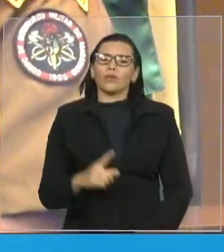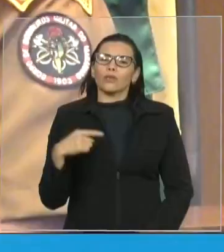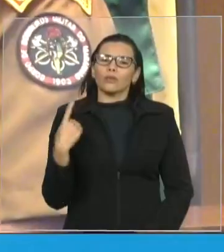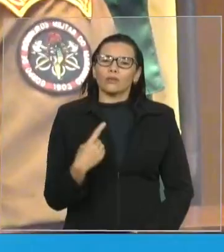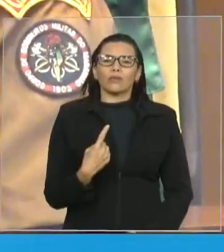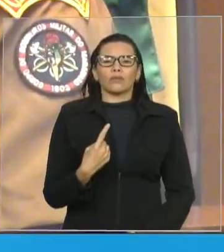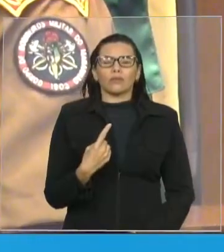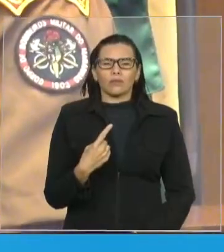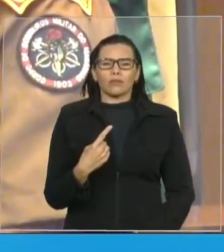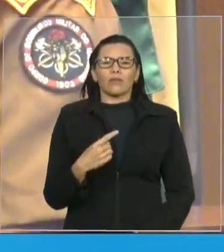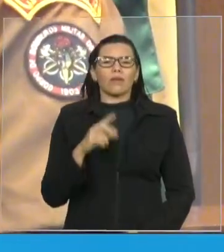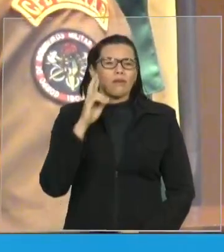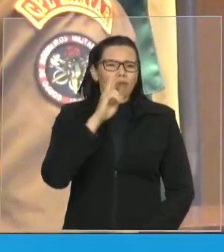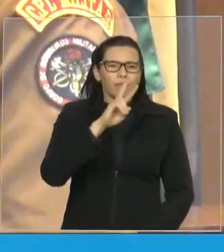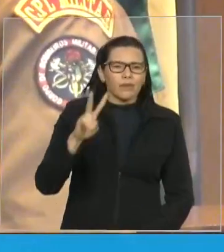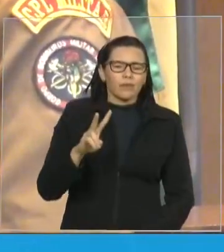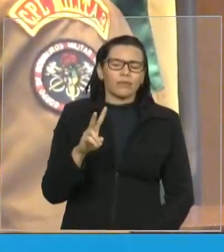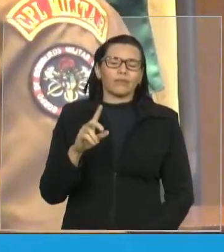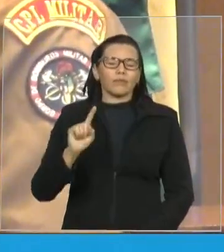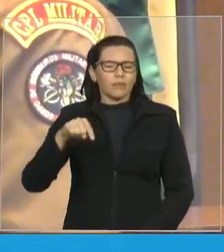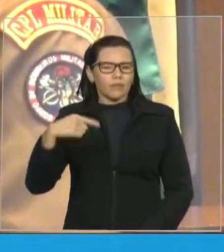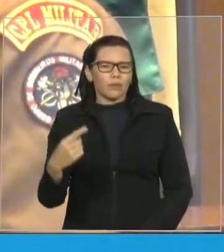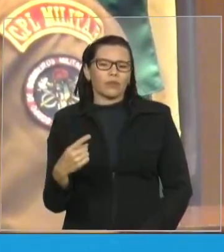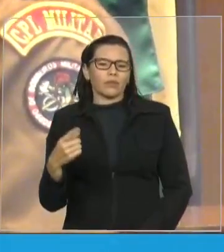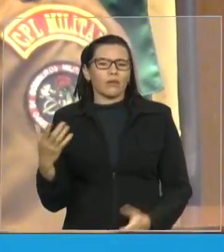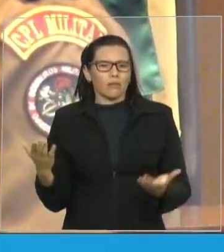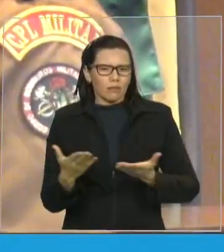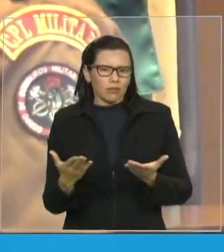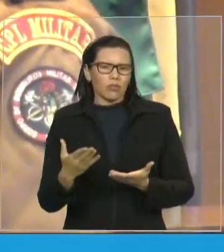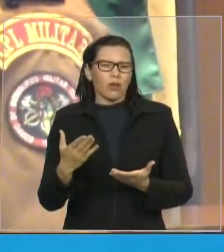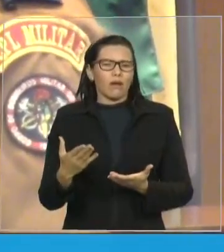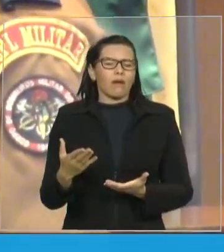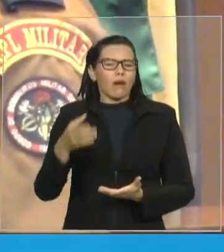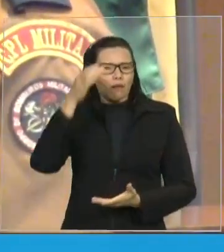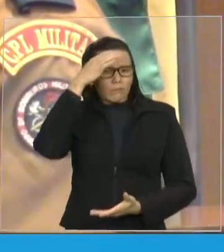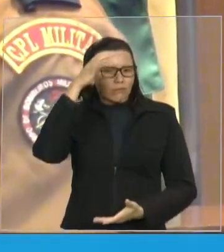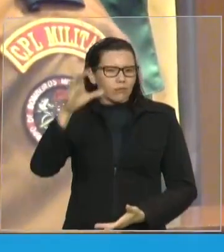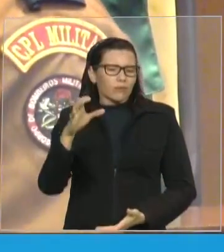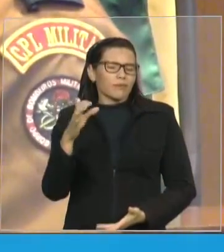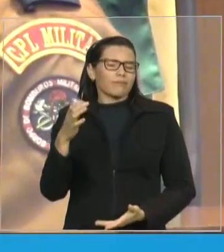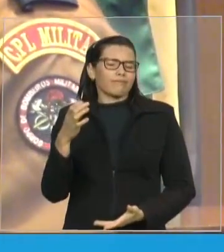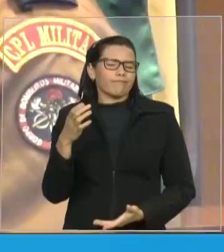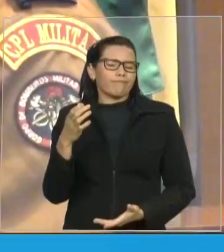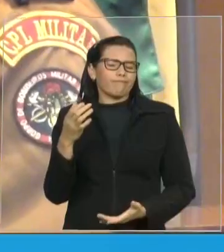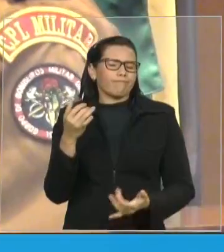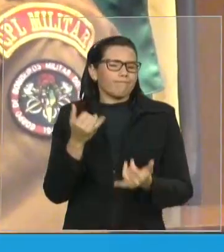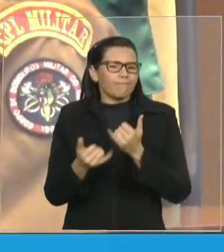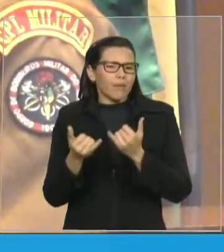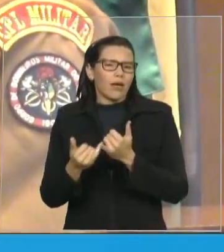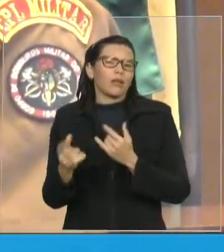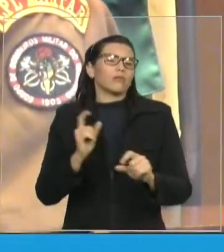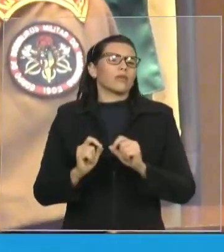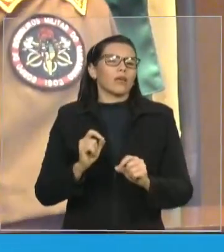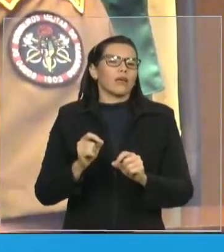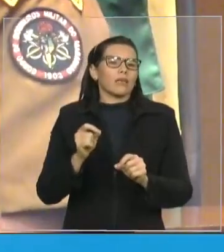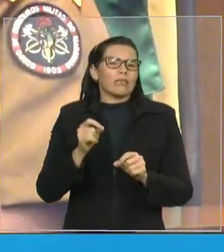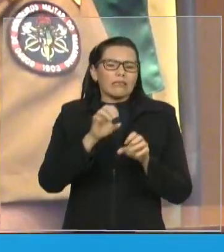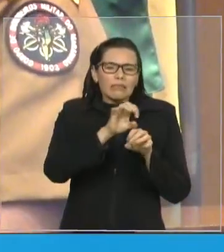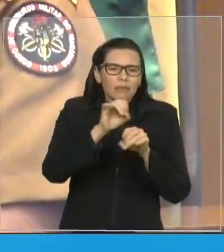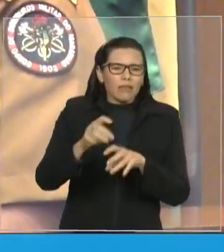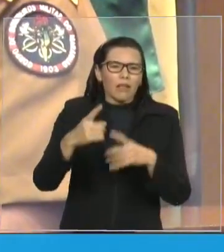cultura da violência. Então, construir a fraternidade, promovendo a cultura da paz, a cultura